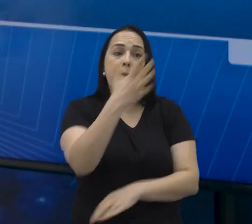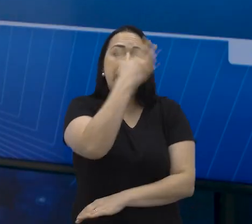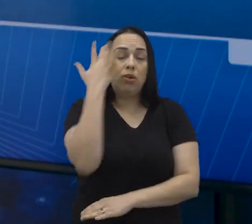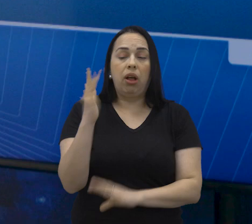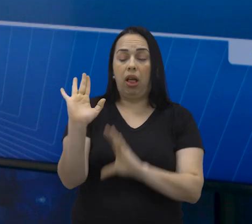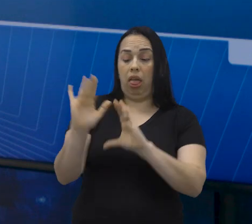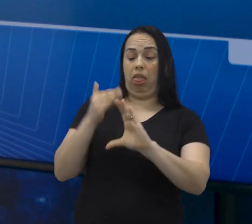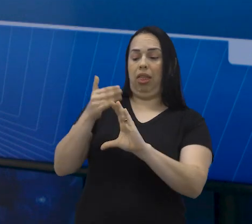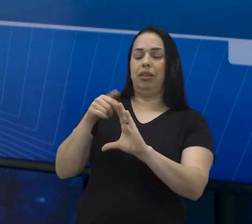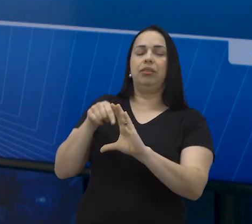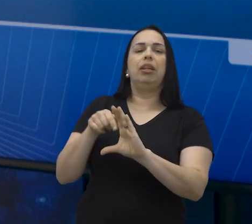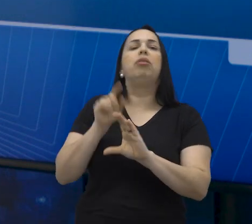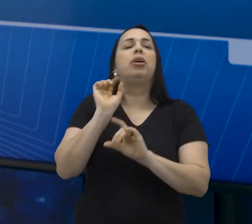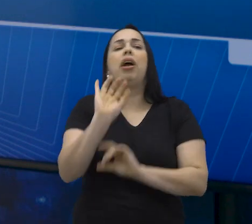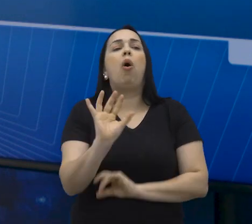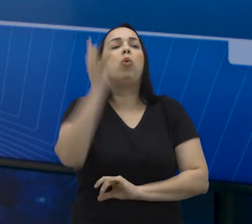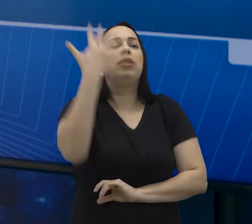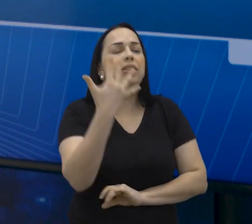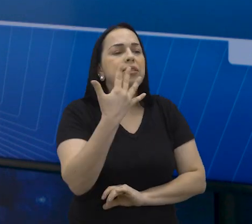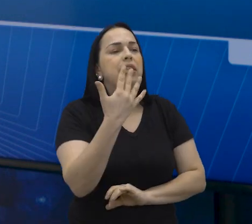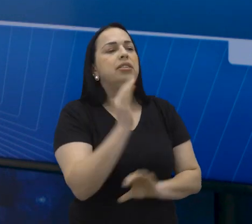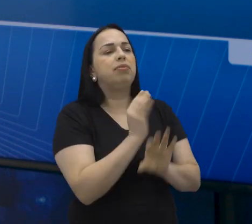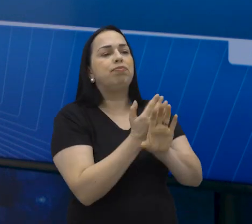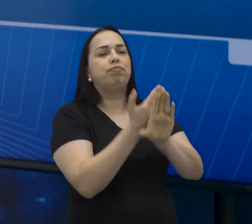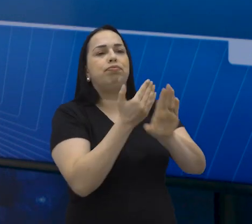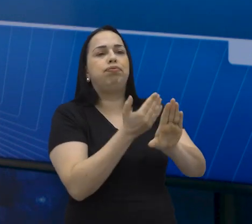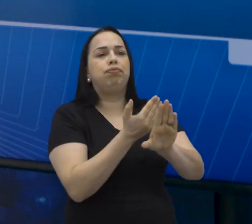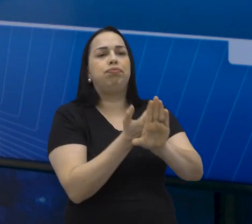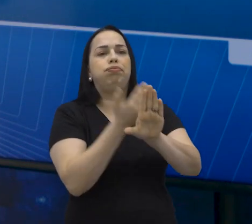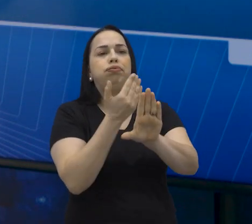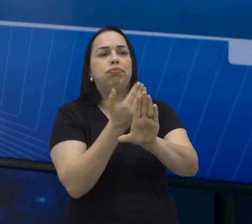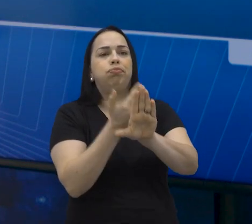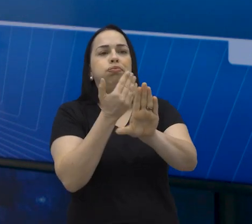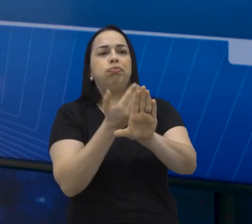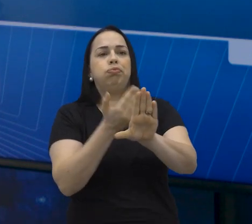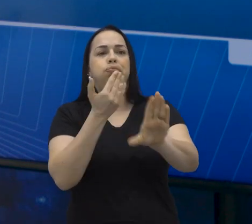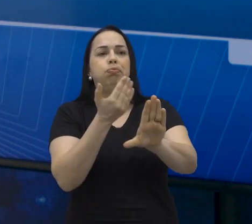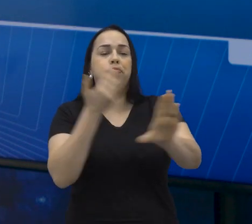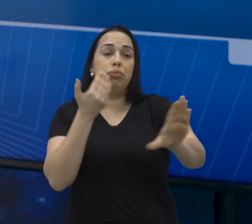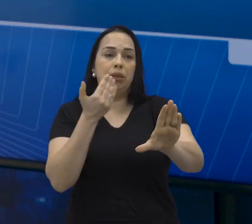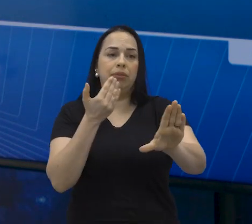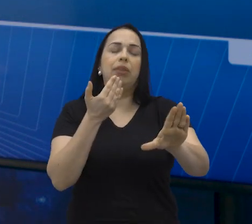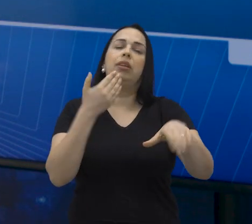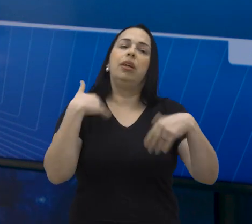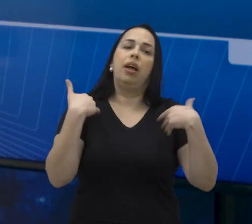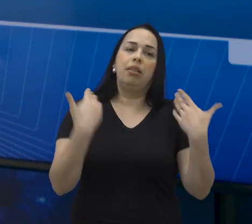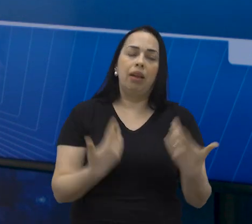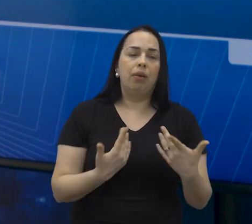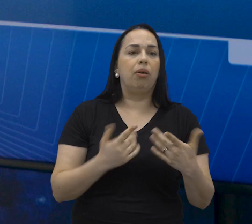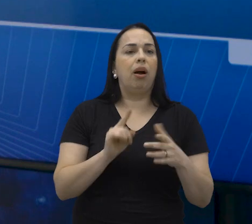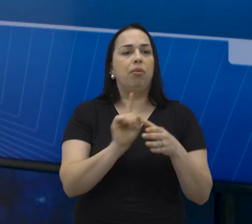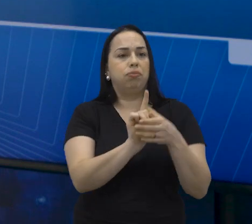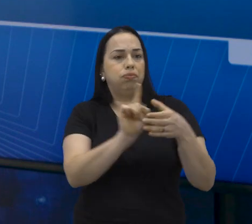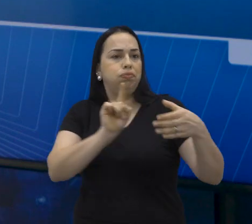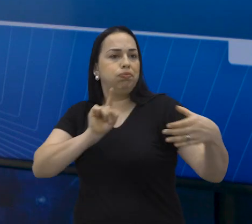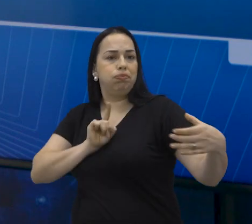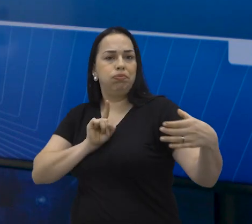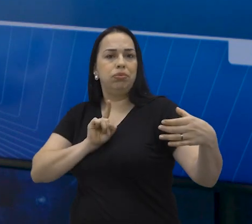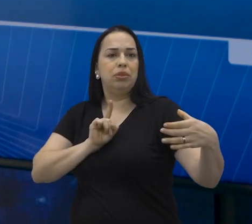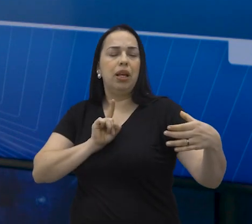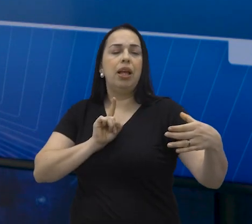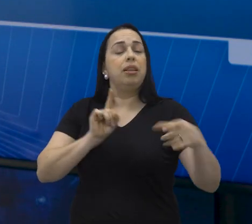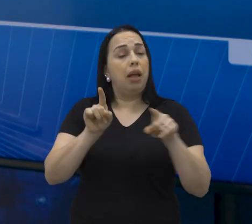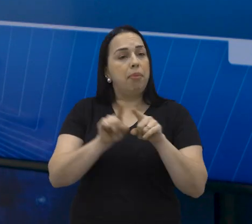vai ocasionando o isolamento social. Muitas questões da nossa formação vão trazer o isolamento social como